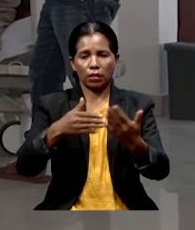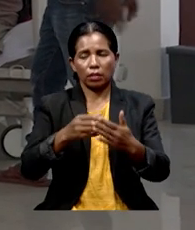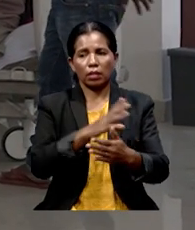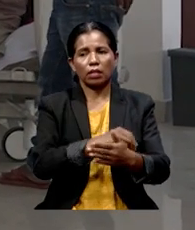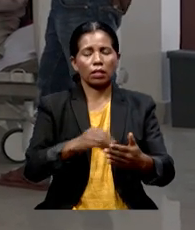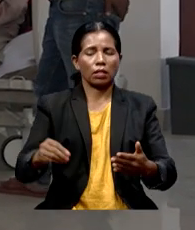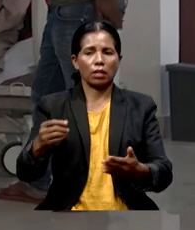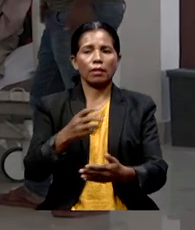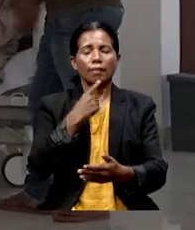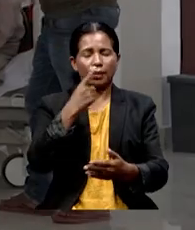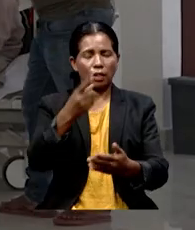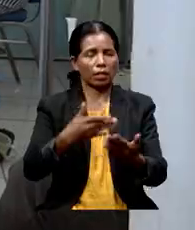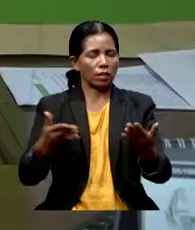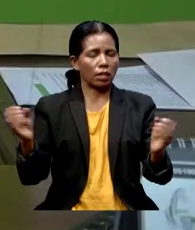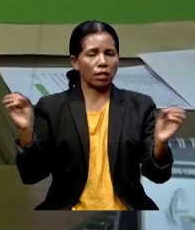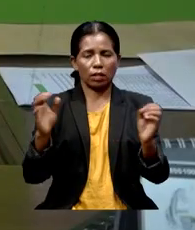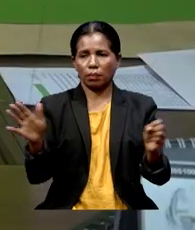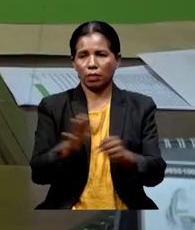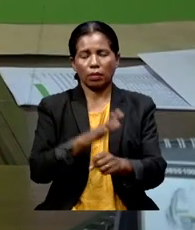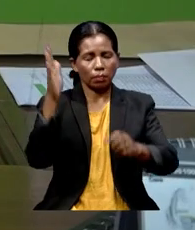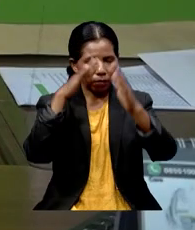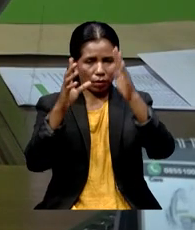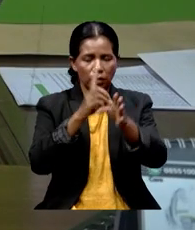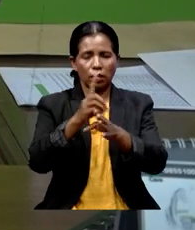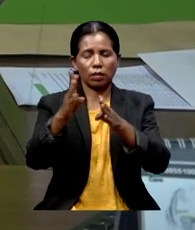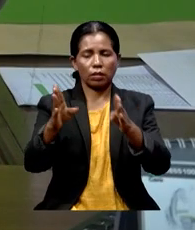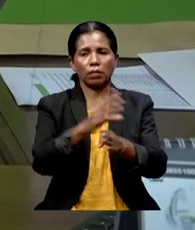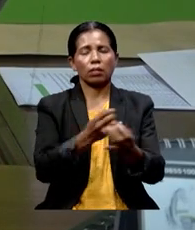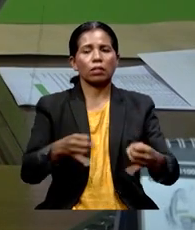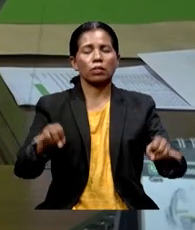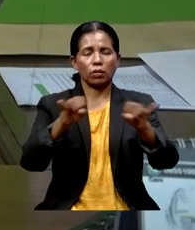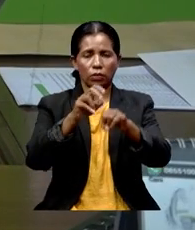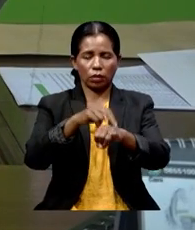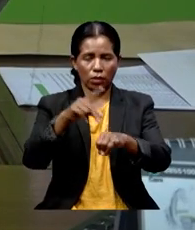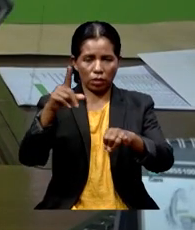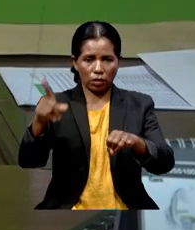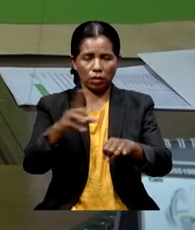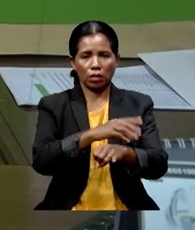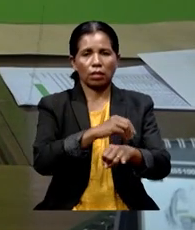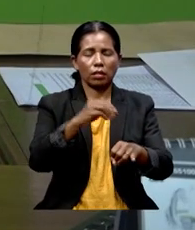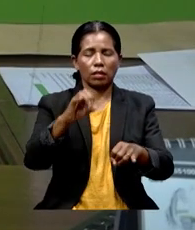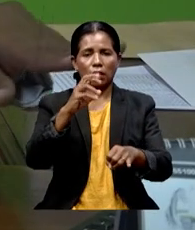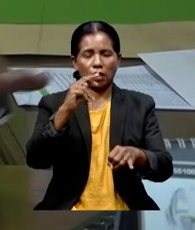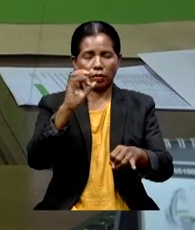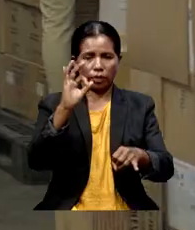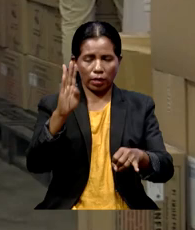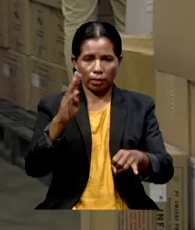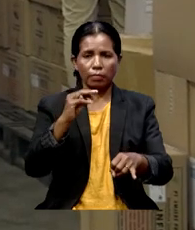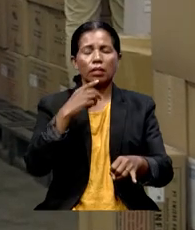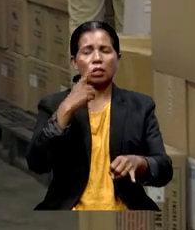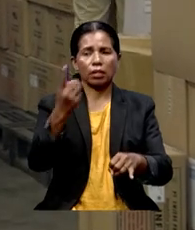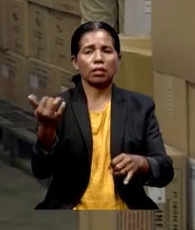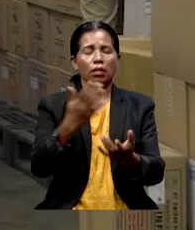de saúde Sira reagente la completo. O problema de diretor executivo do Instituto Nacional de Farmácia no Produto Médico ATTEN, dada unha Sira halou